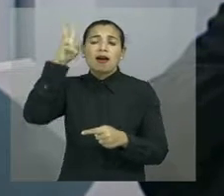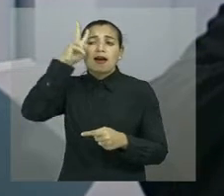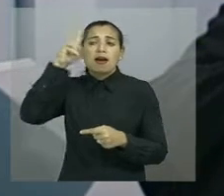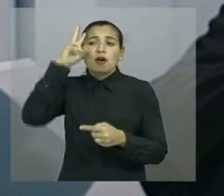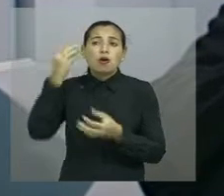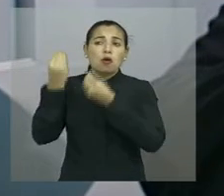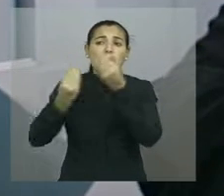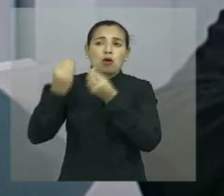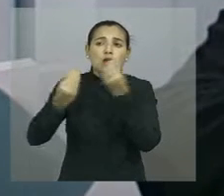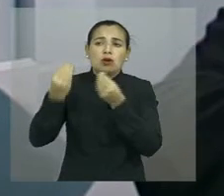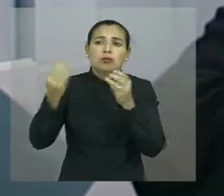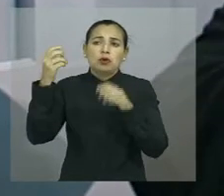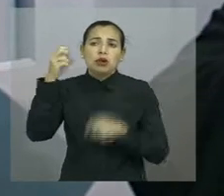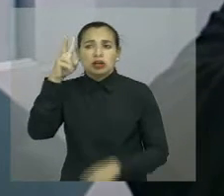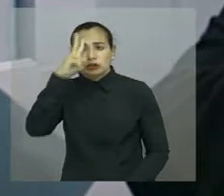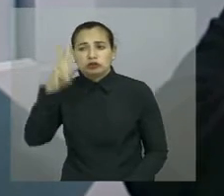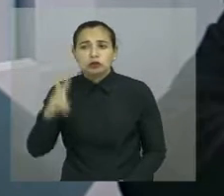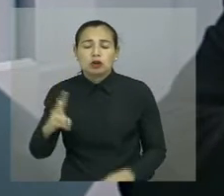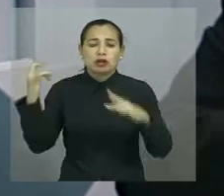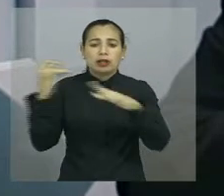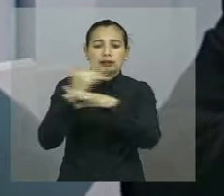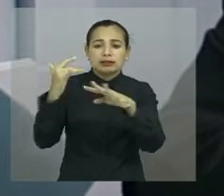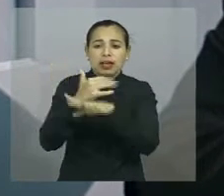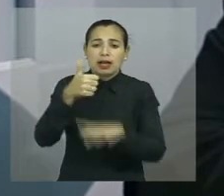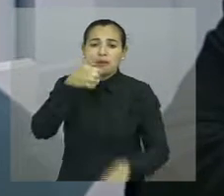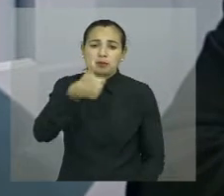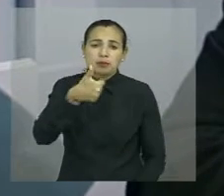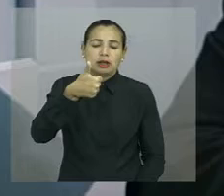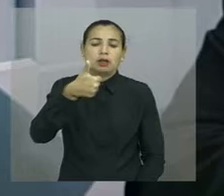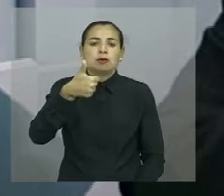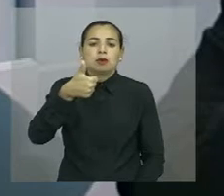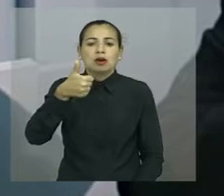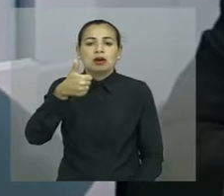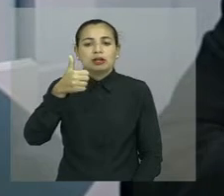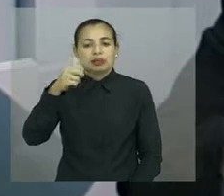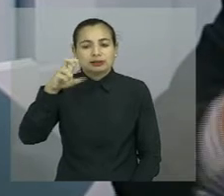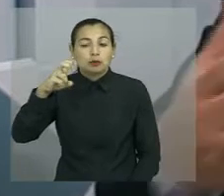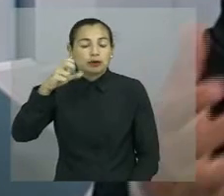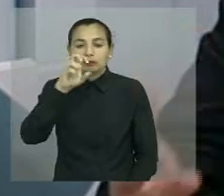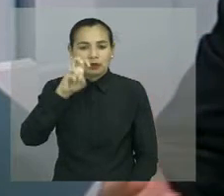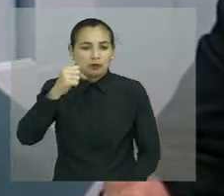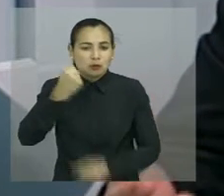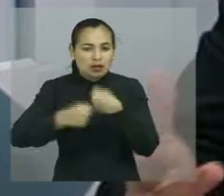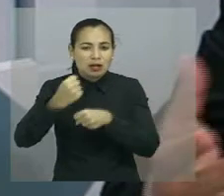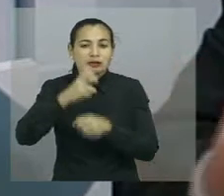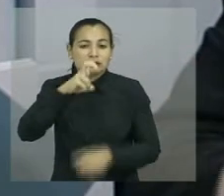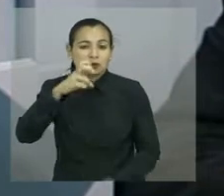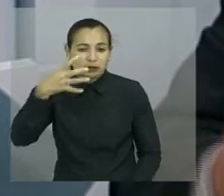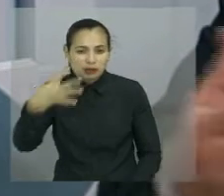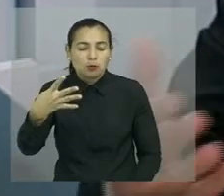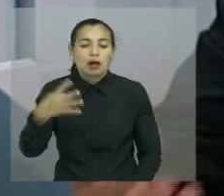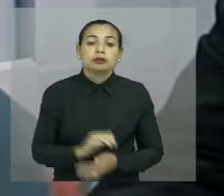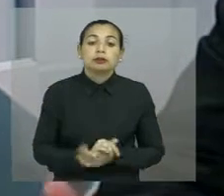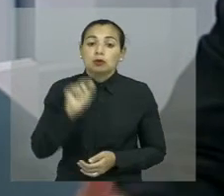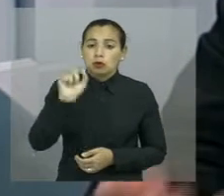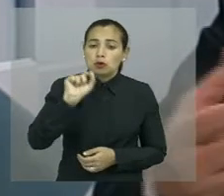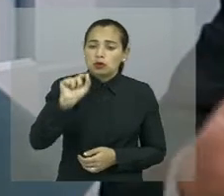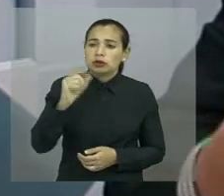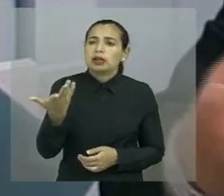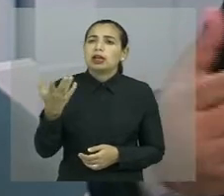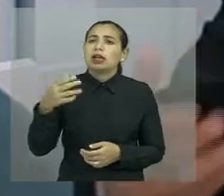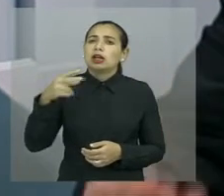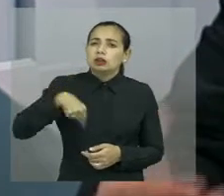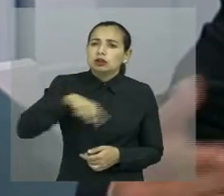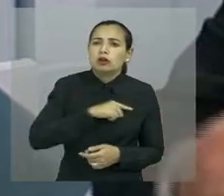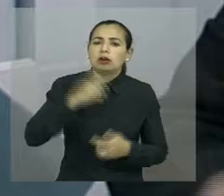nós resgatamos a história da nossa cidade, nós estamos investindo em cidadania, porque hoje nós falamos muito sobre a questão do